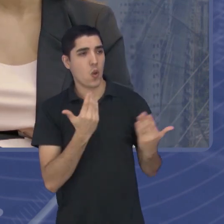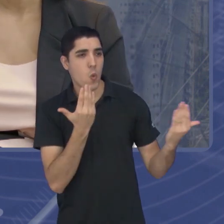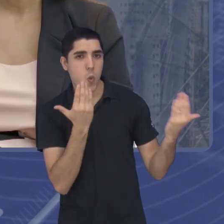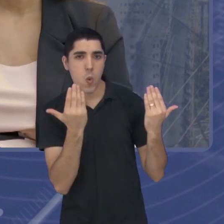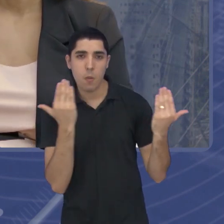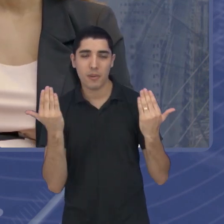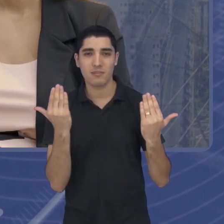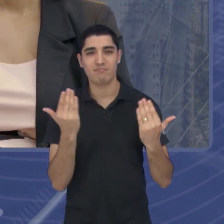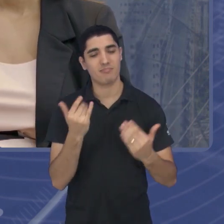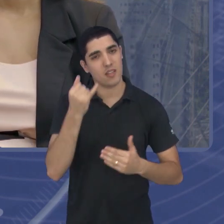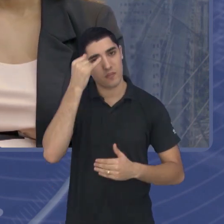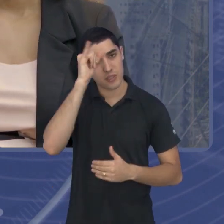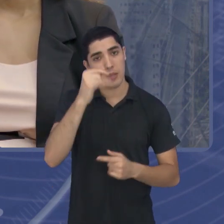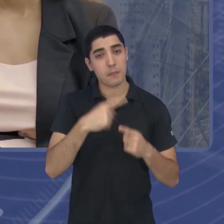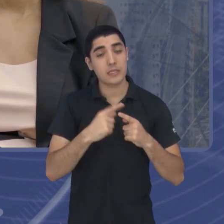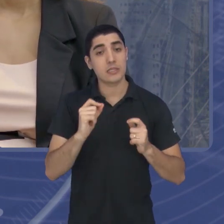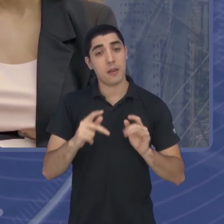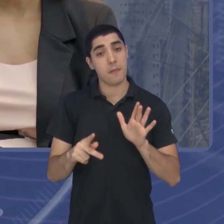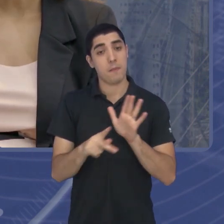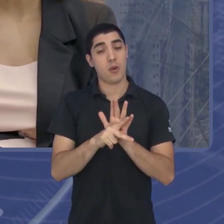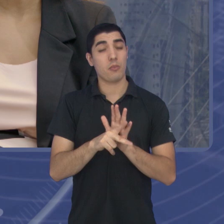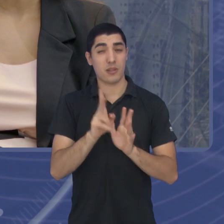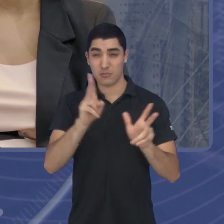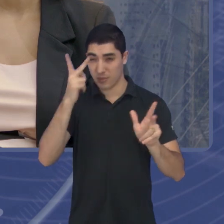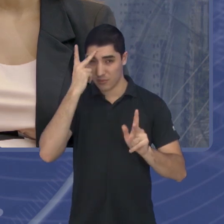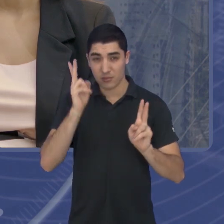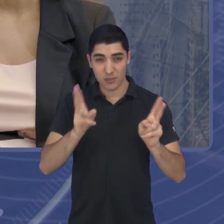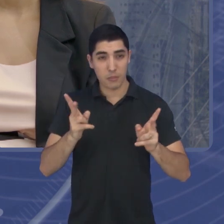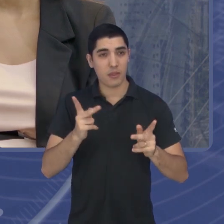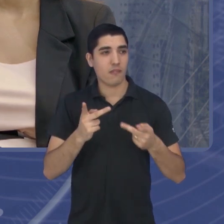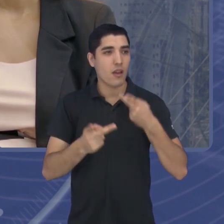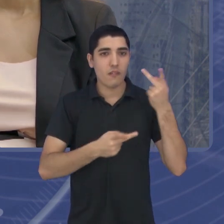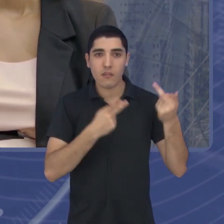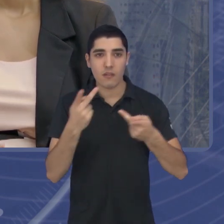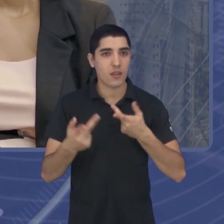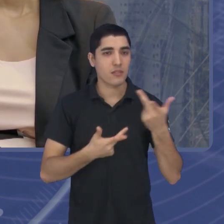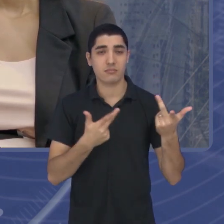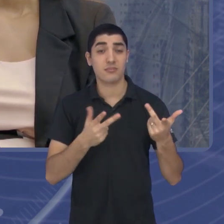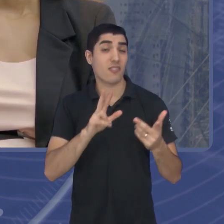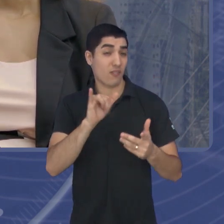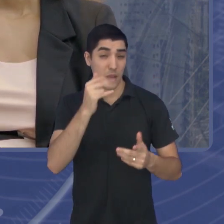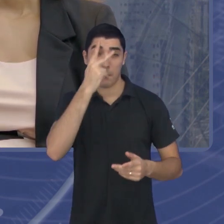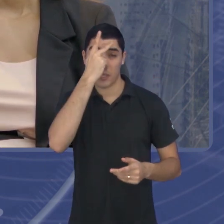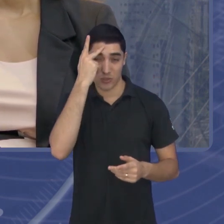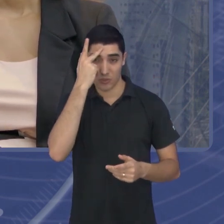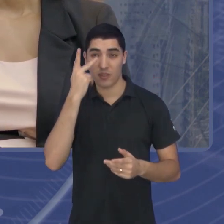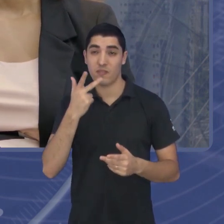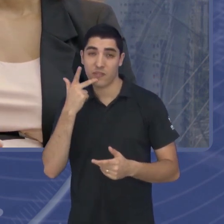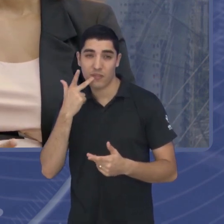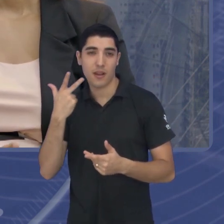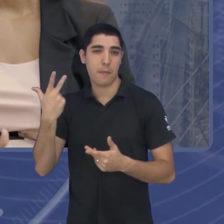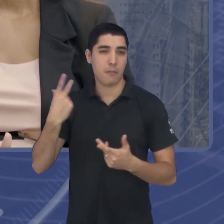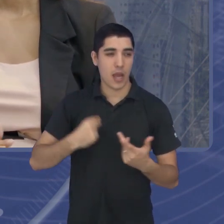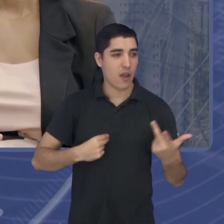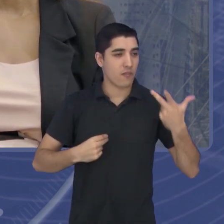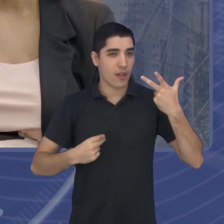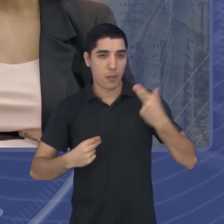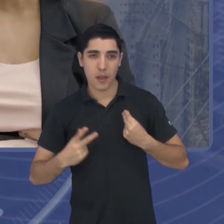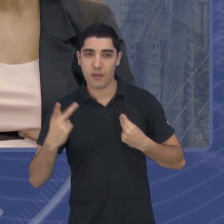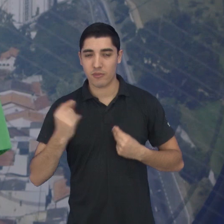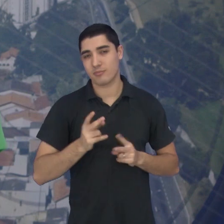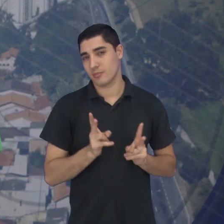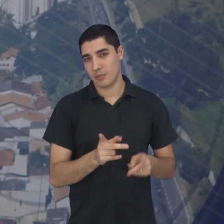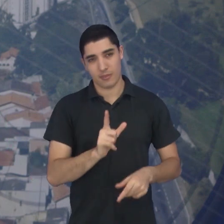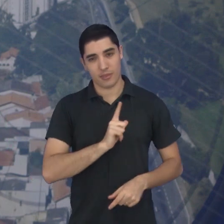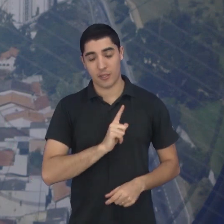dar ouvidos a julgamentos, porque sempre vão falar, sempre né? Tem. Você fazendo, não fazendo, sempre vai ter um fulano para falar de alguma coisa, né?